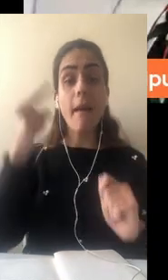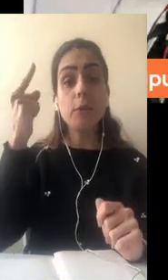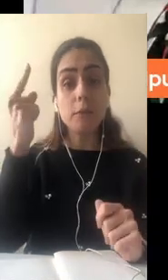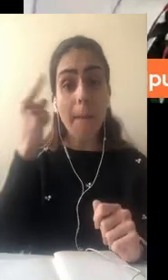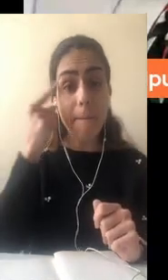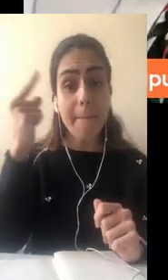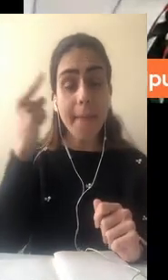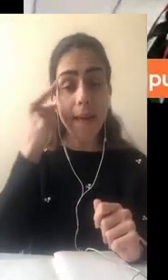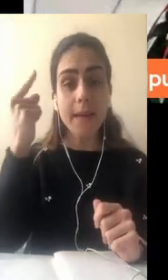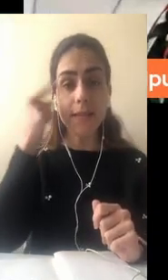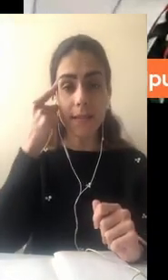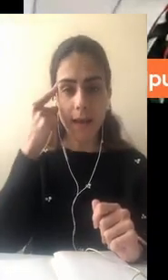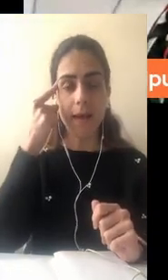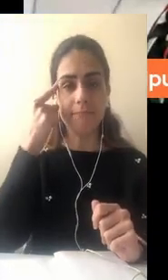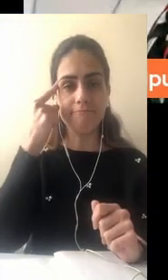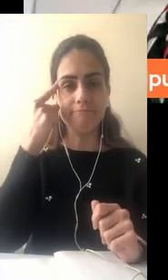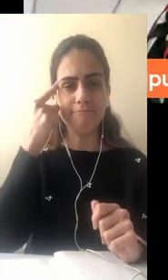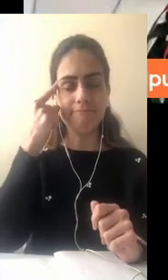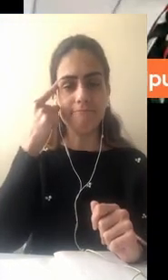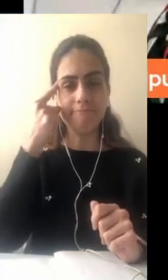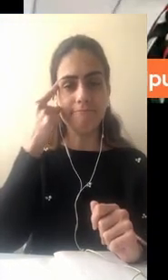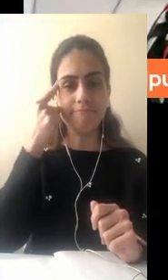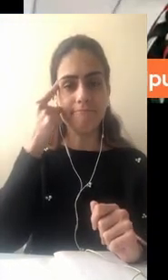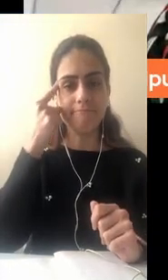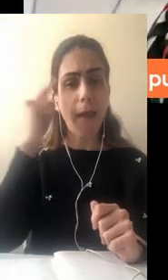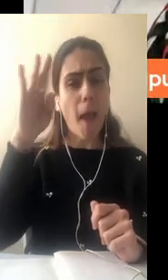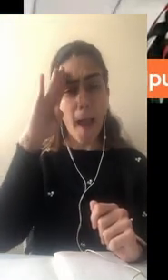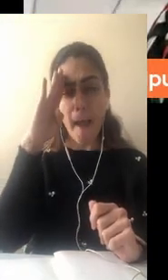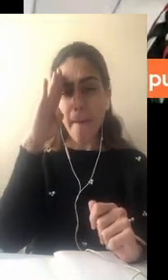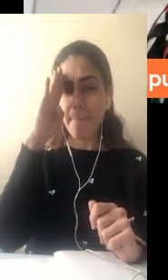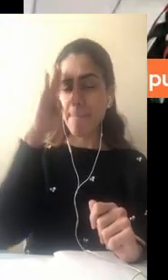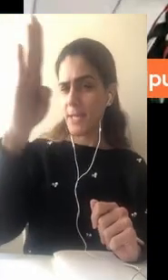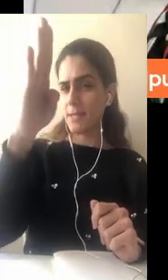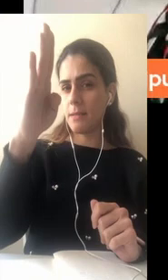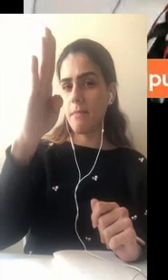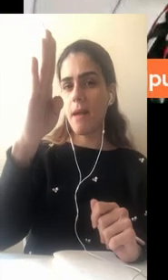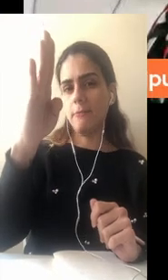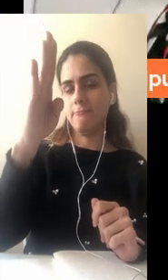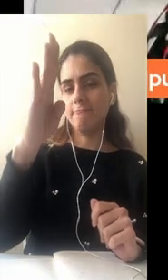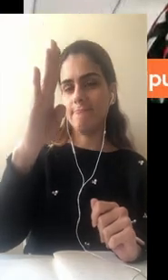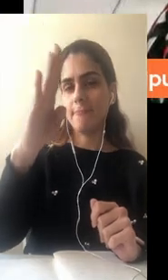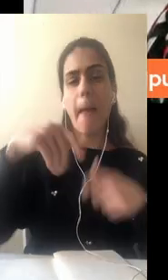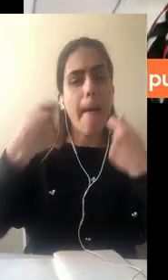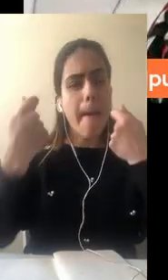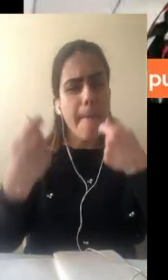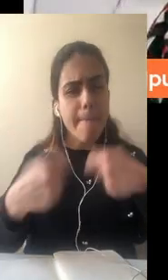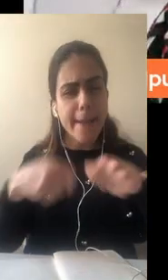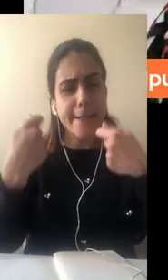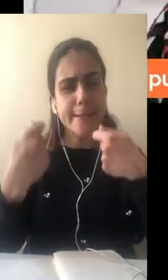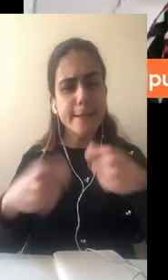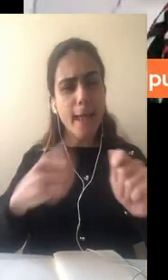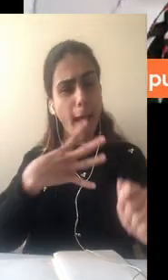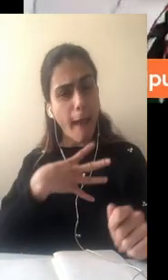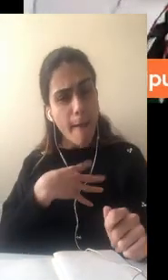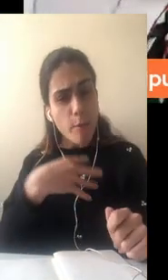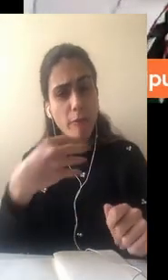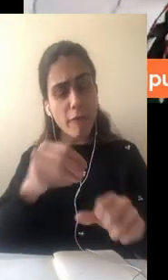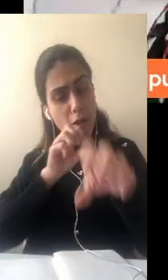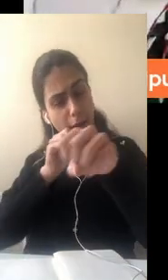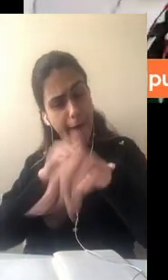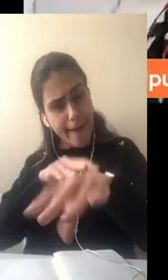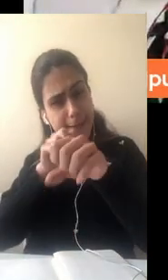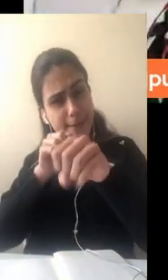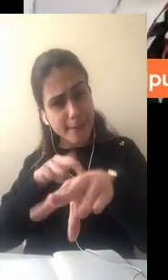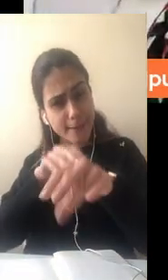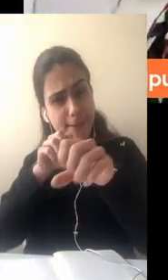aí a gente vai, esse é o nosso ponto-chave, né, de criticidade, nós precisamos ensinar